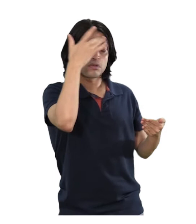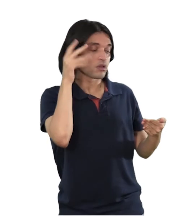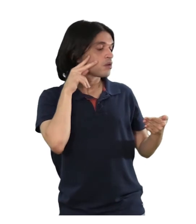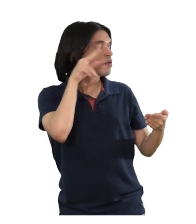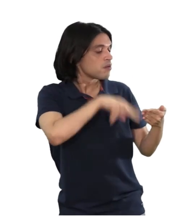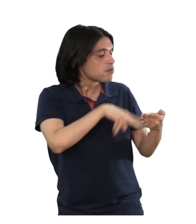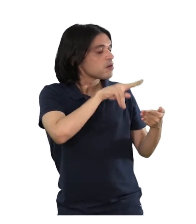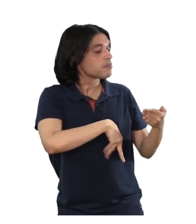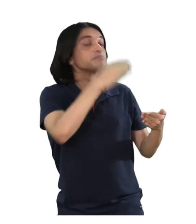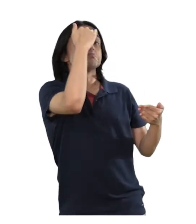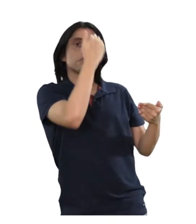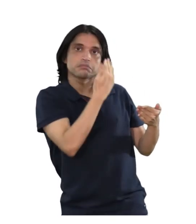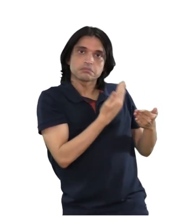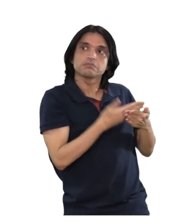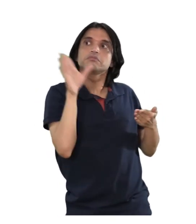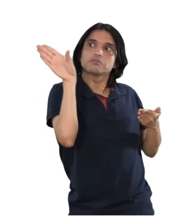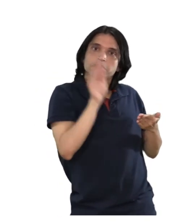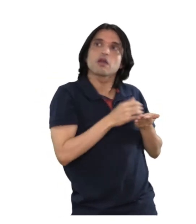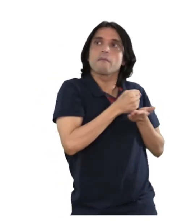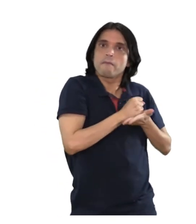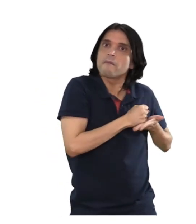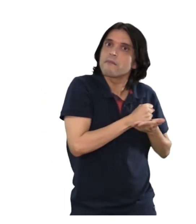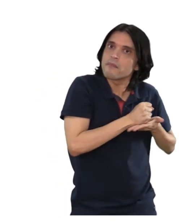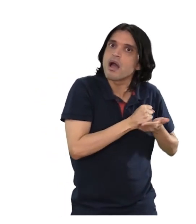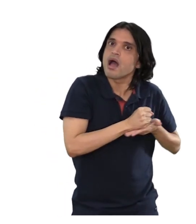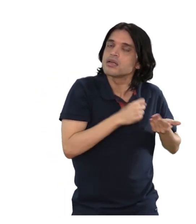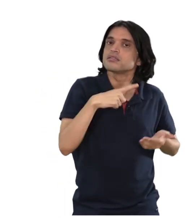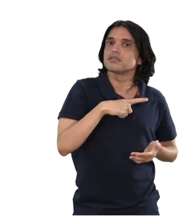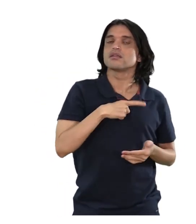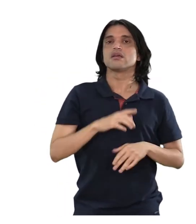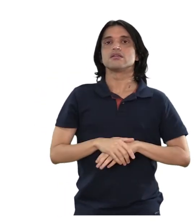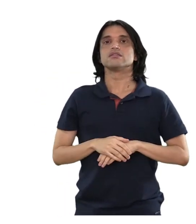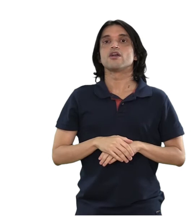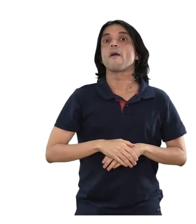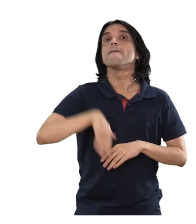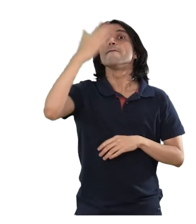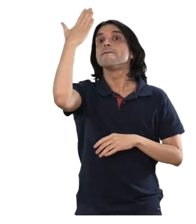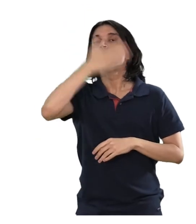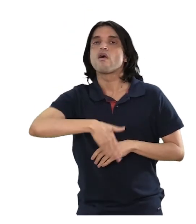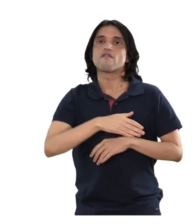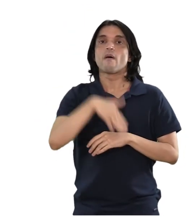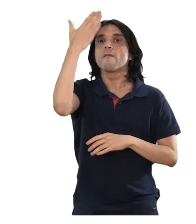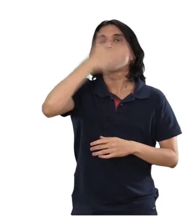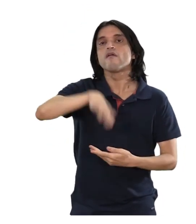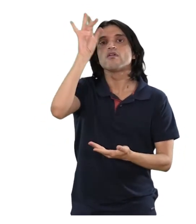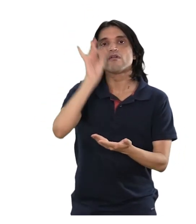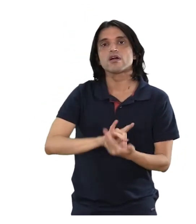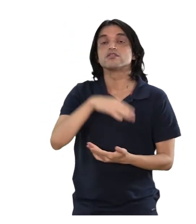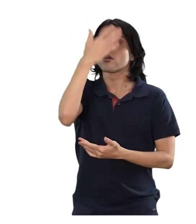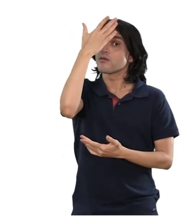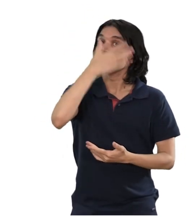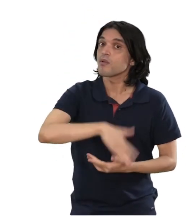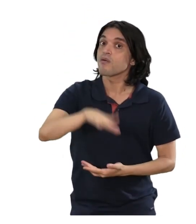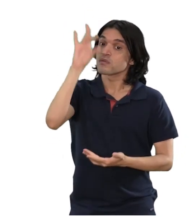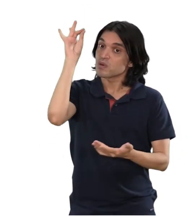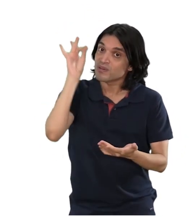concretas. Provas concretas podem constituir de fatos de dados estatísticos computados por